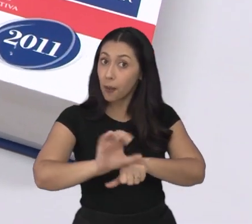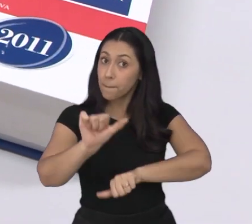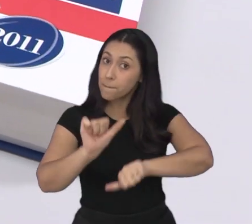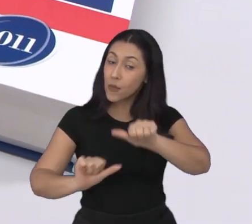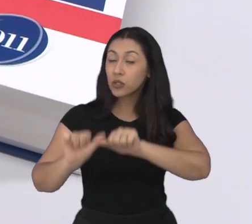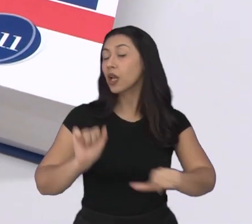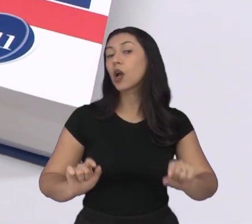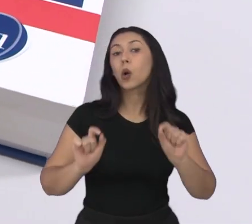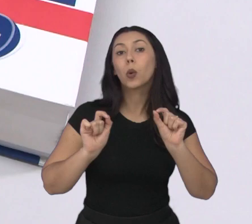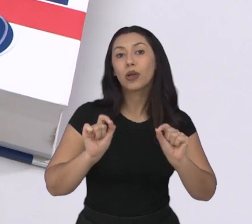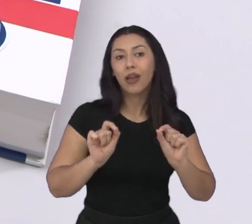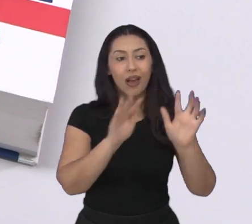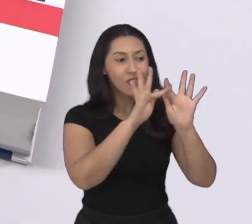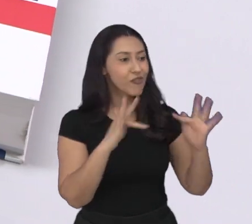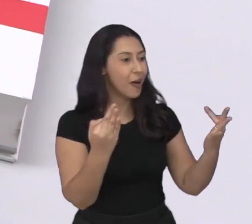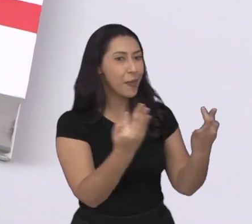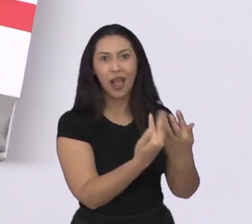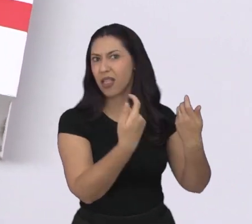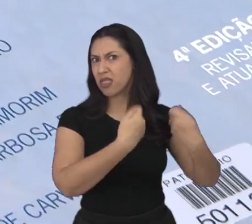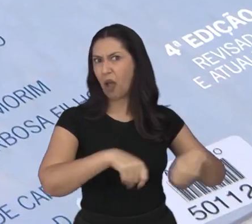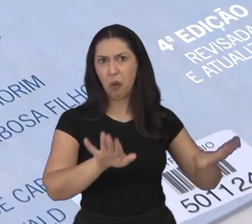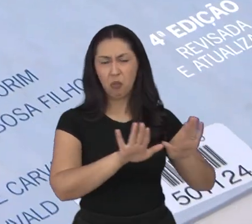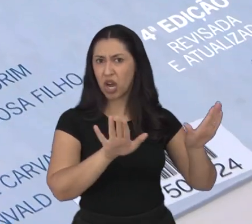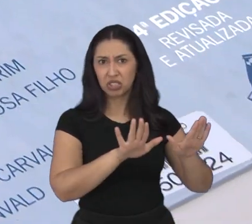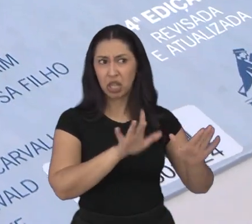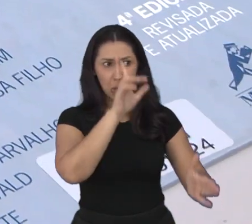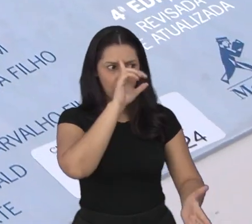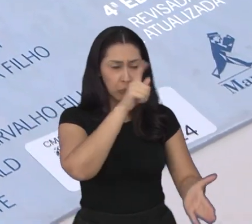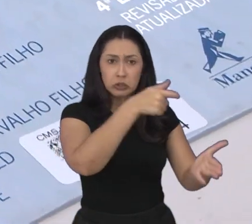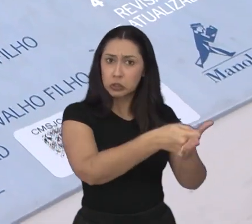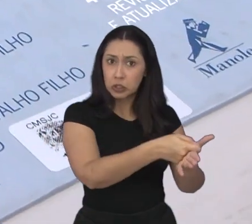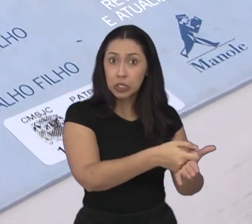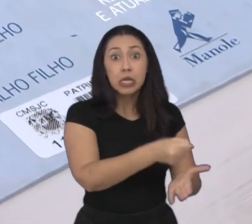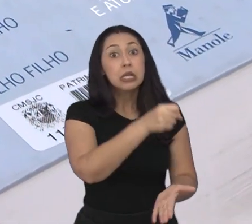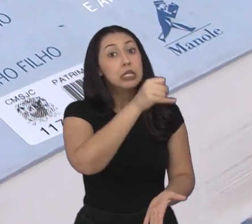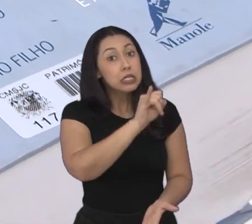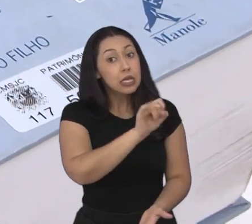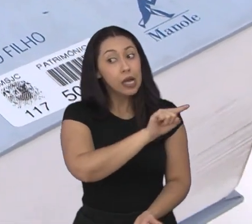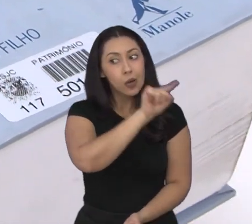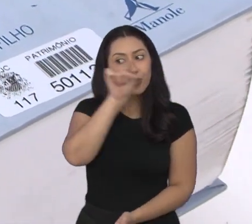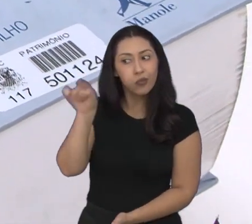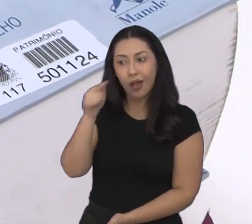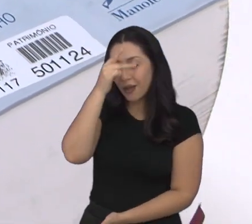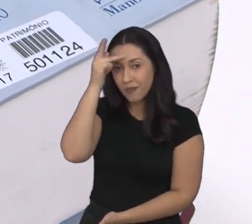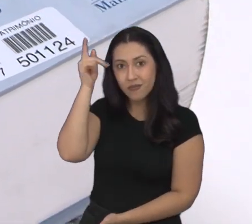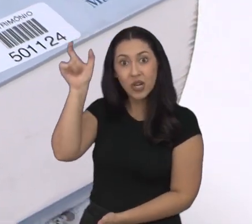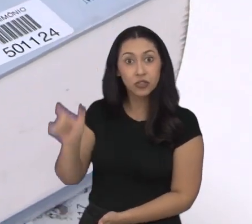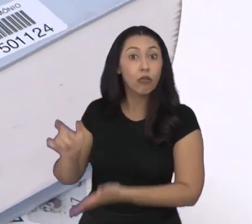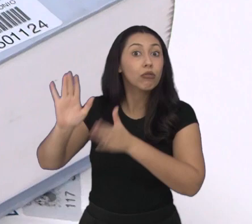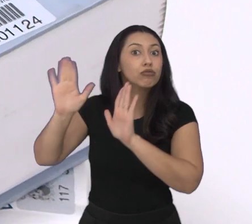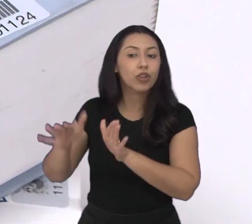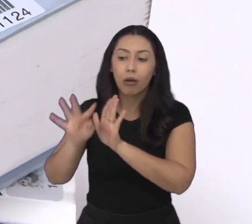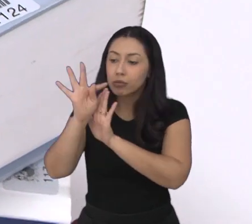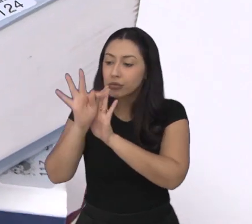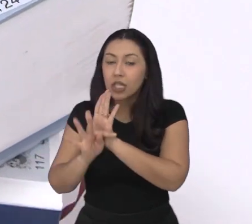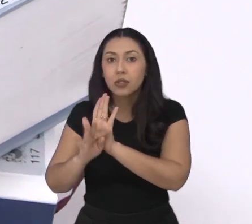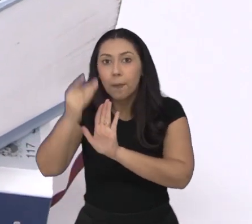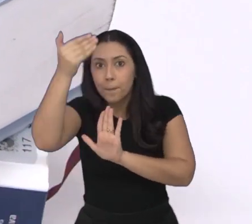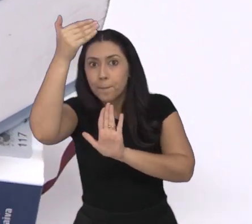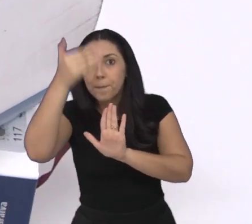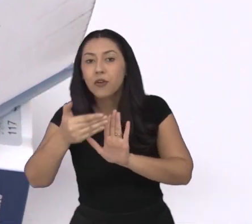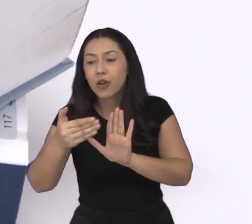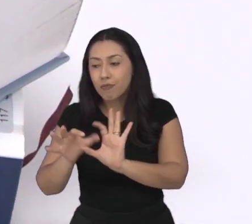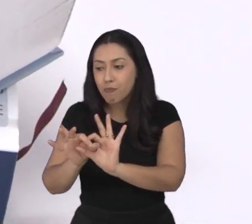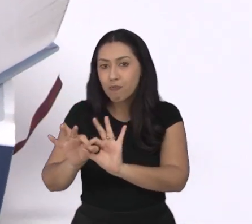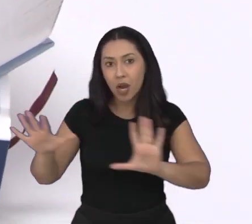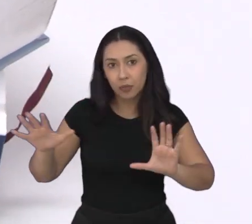Civil prevê que a autorização familiar não será necessária se o doador falecido tiver deixado por